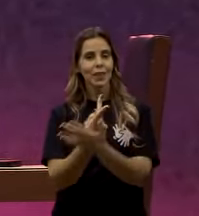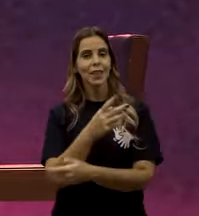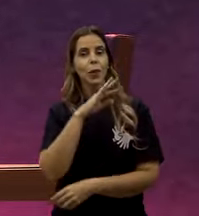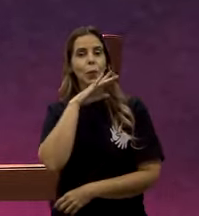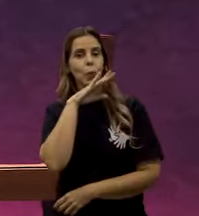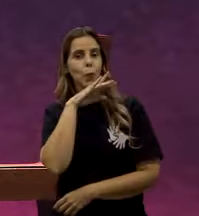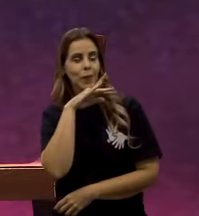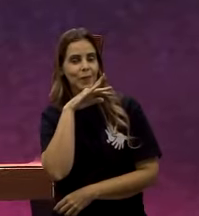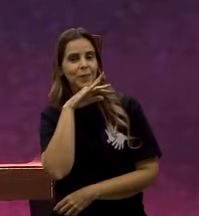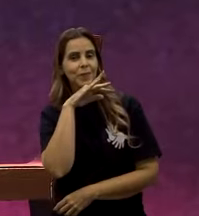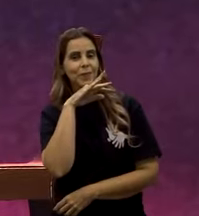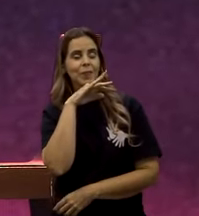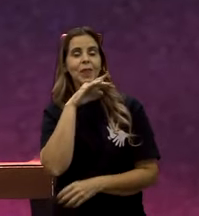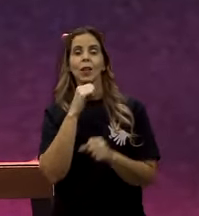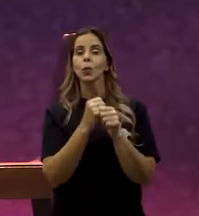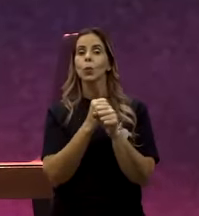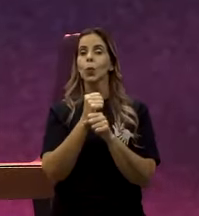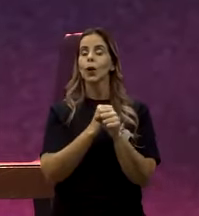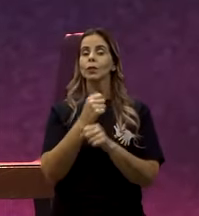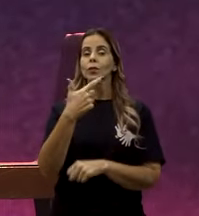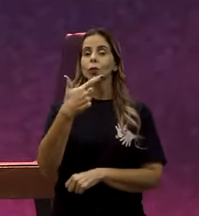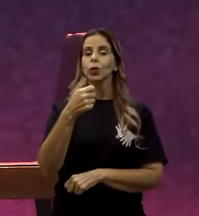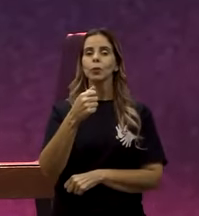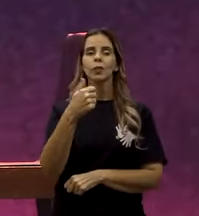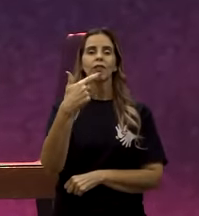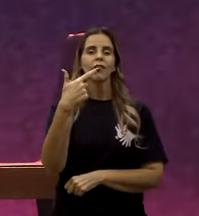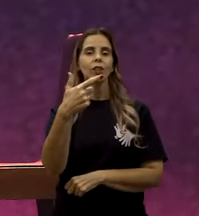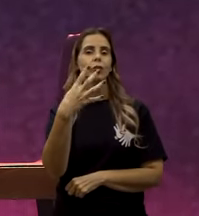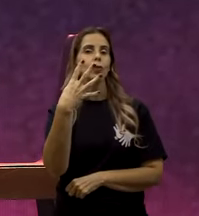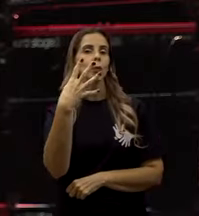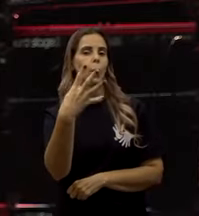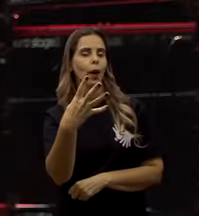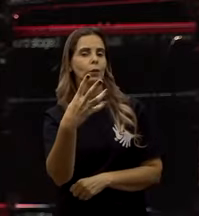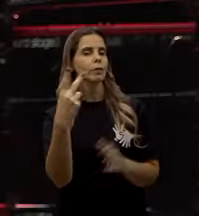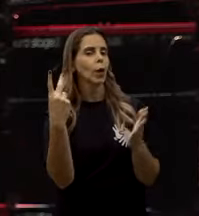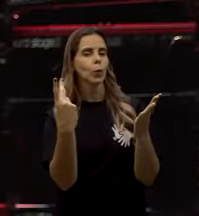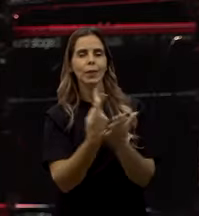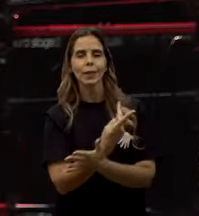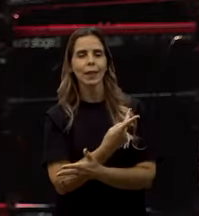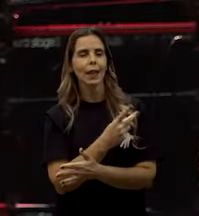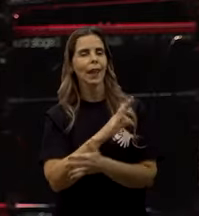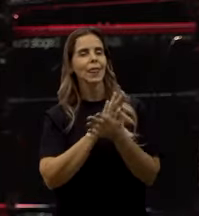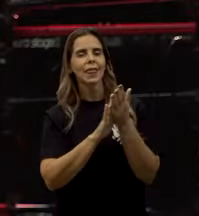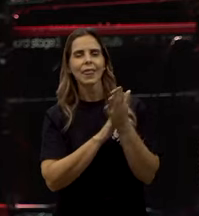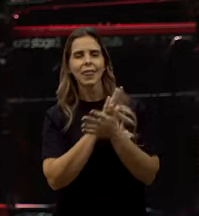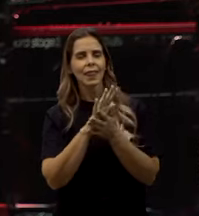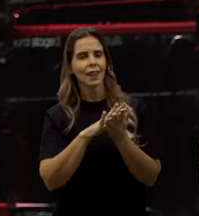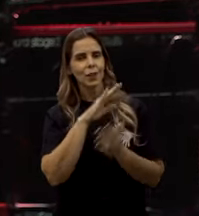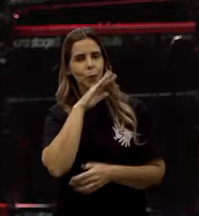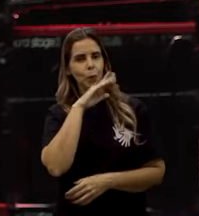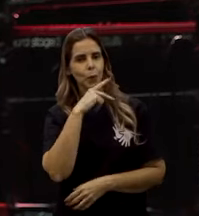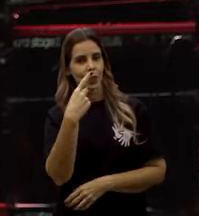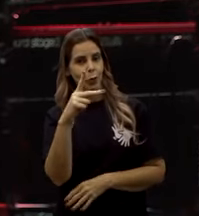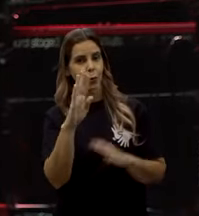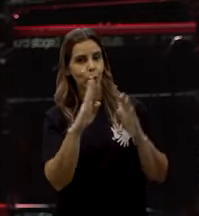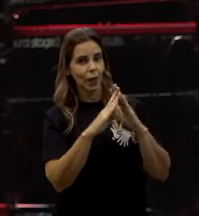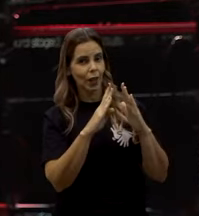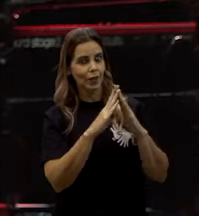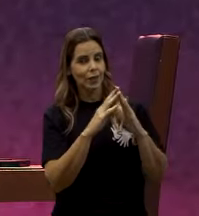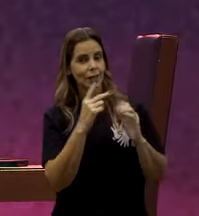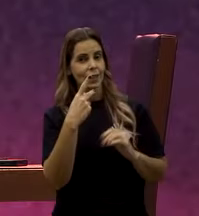Jesus 2024 você não vai ter dano nenhum na tua casa e na tua família e ele diz assim olha te dá